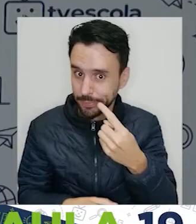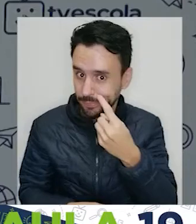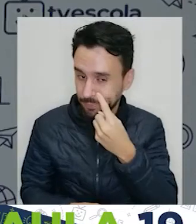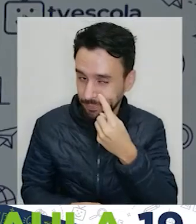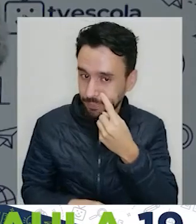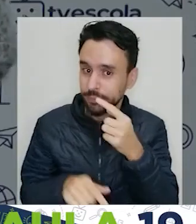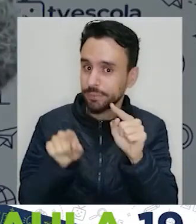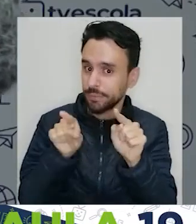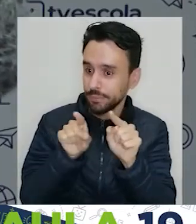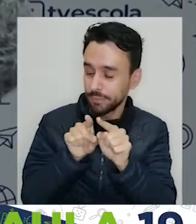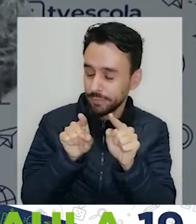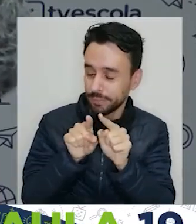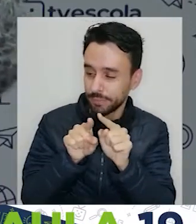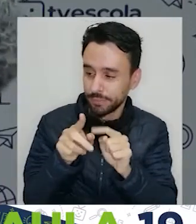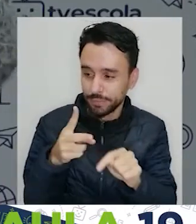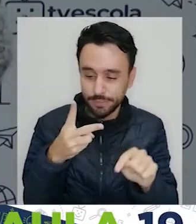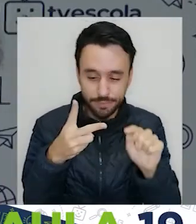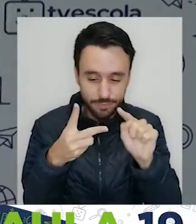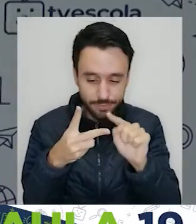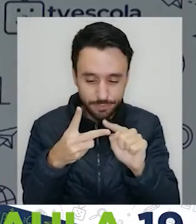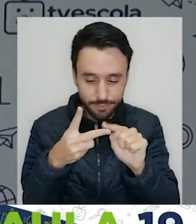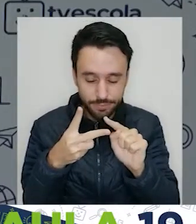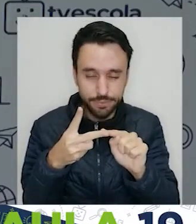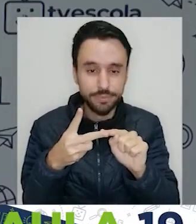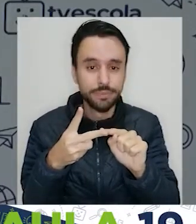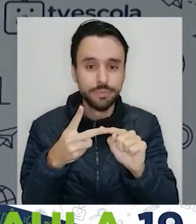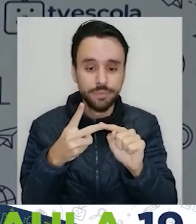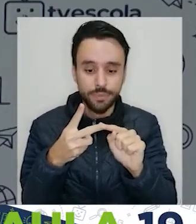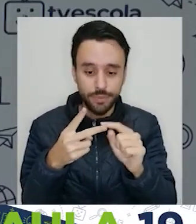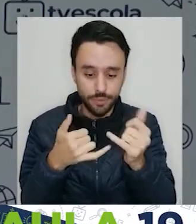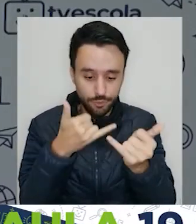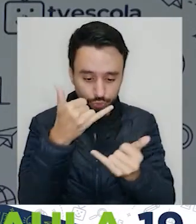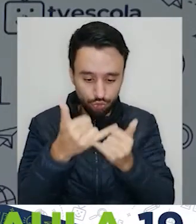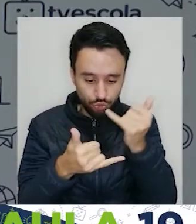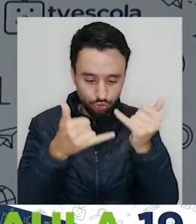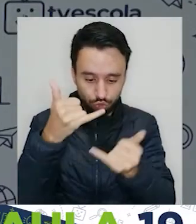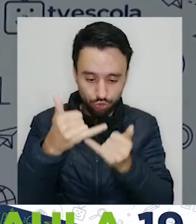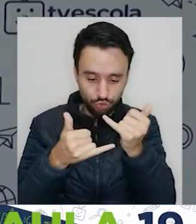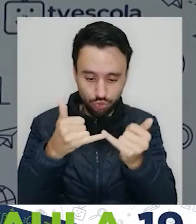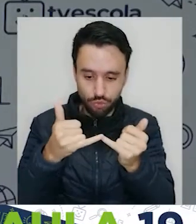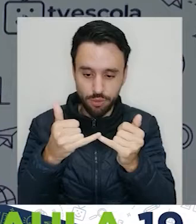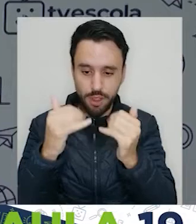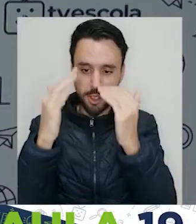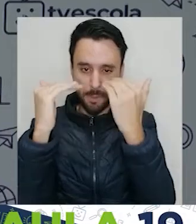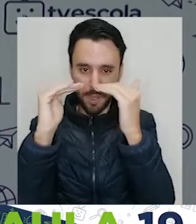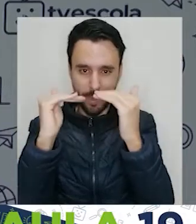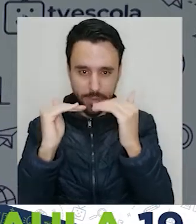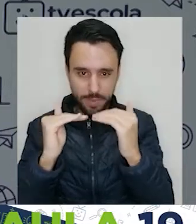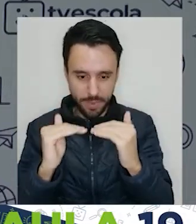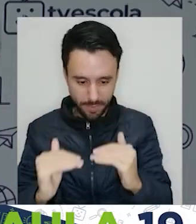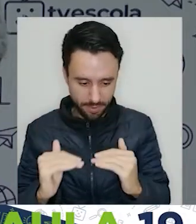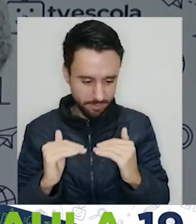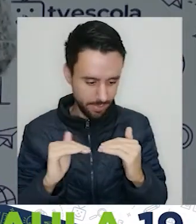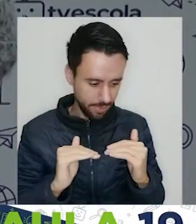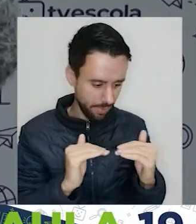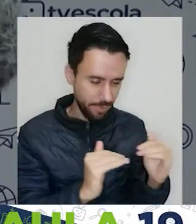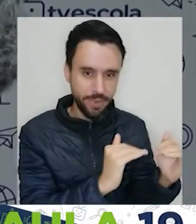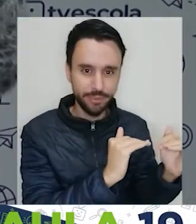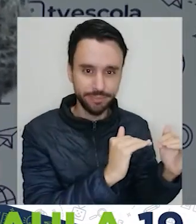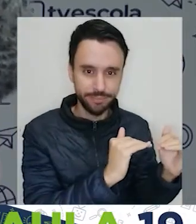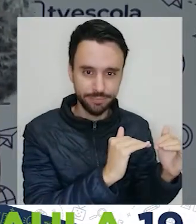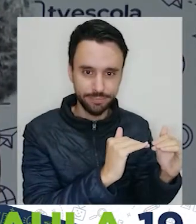vocês também aí um trajeto de um jogo. Está escrito assim: